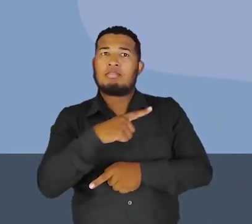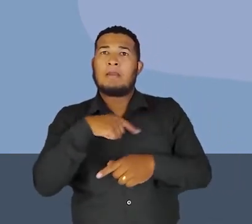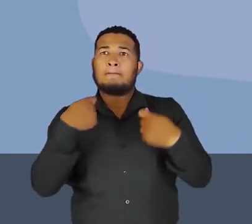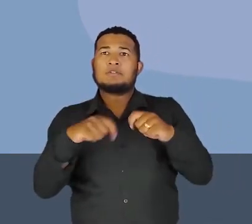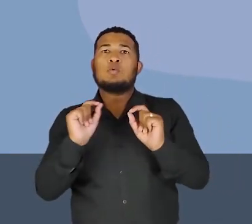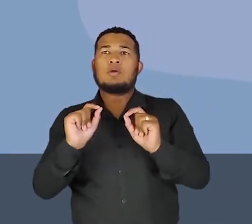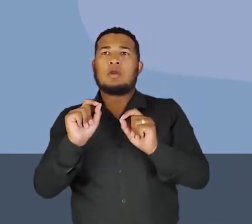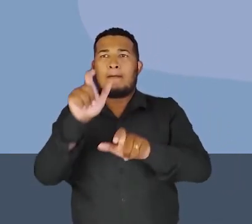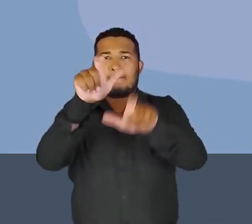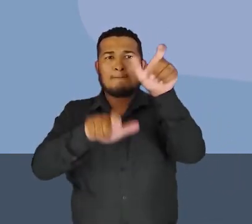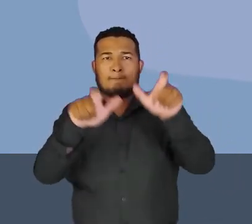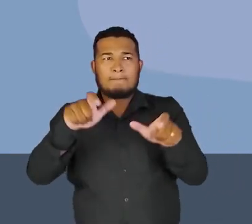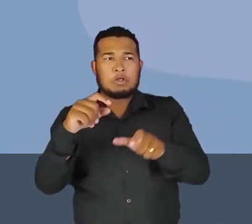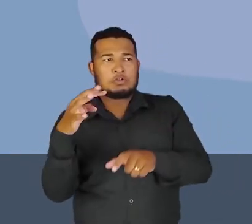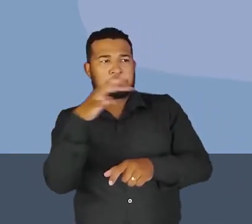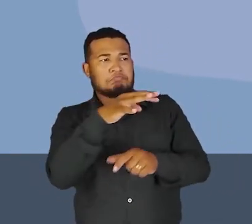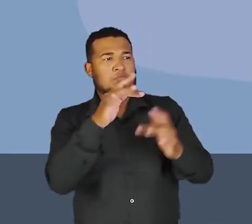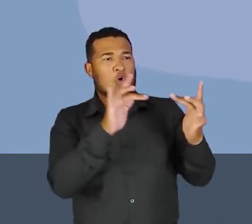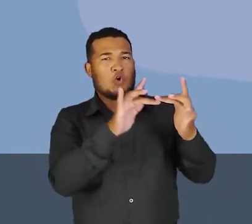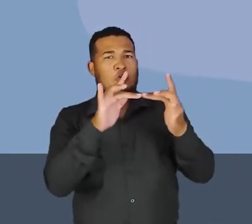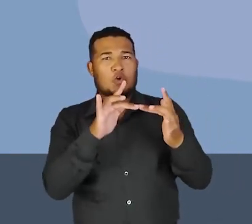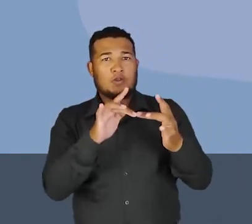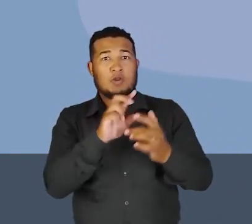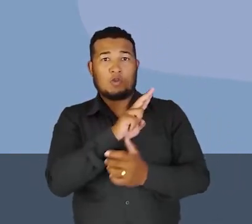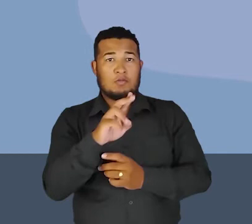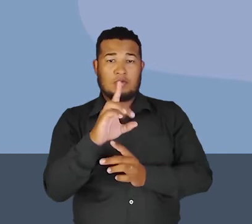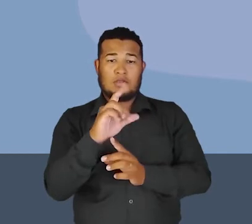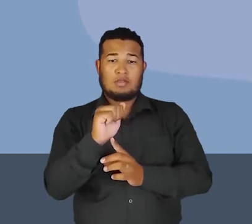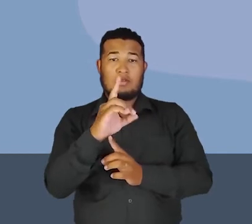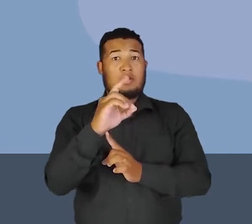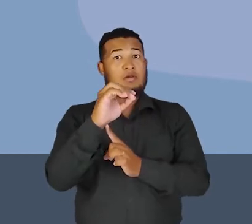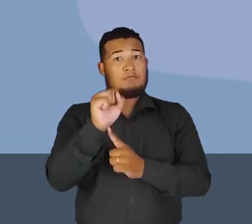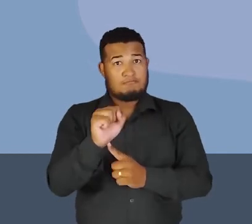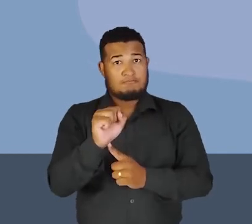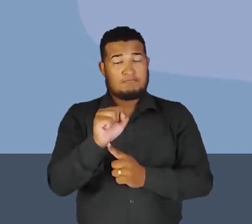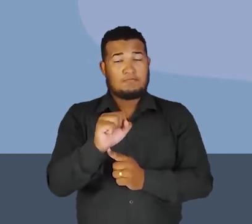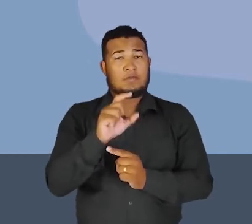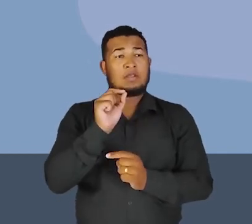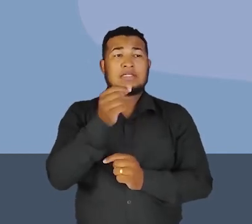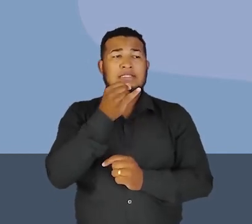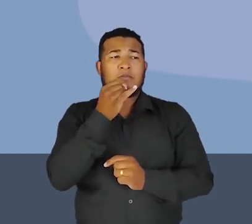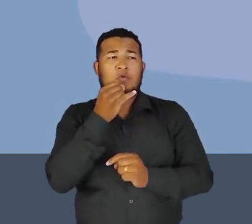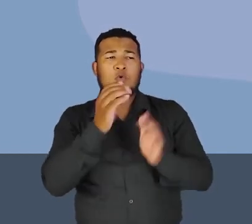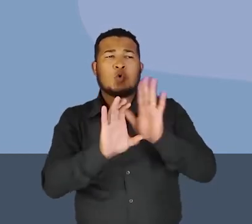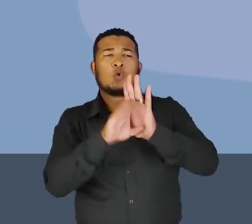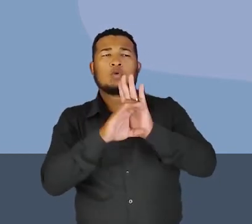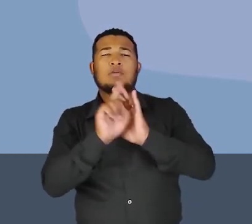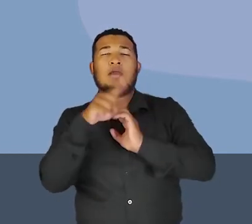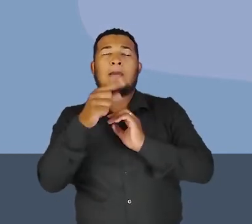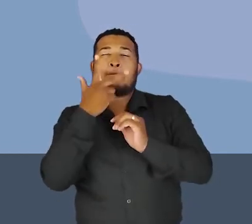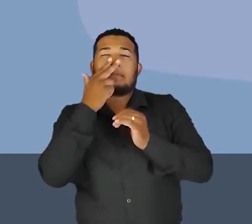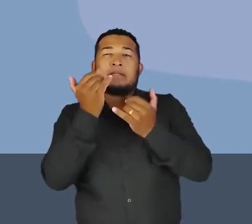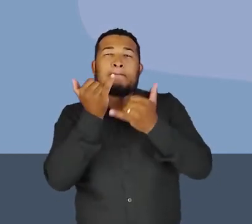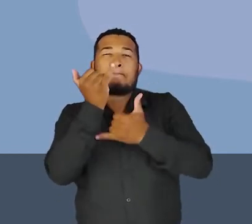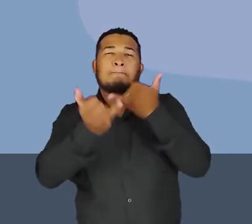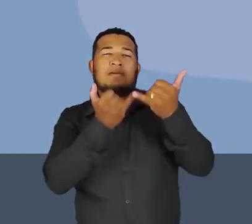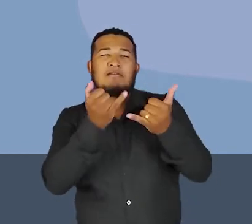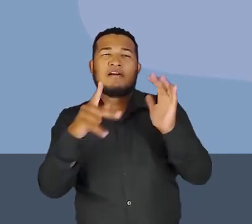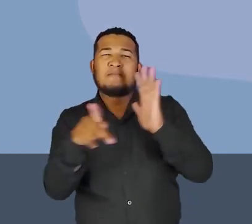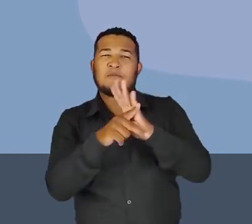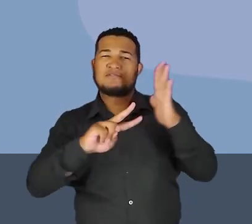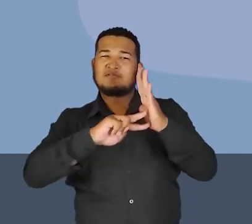público, né? Chama-se Dados, e a ideia dele é brincar com o sentido da palavra, né?